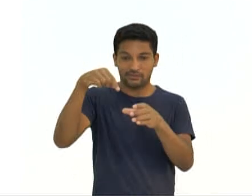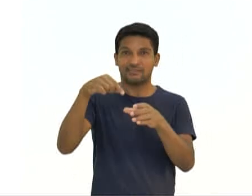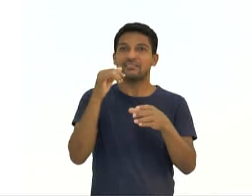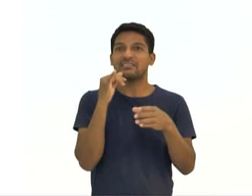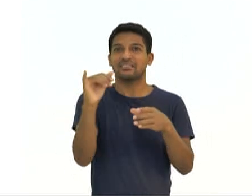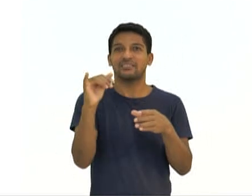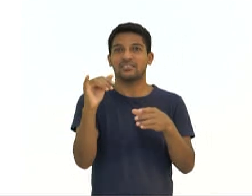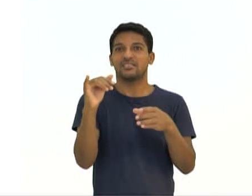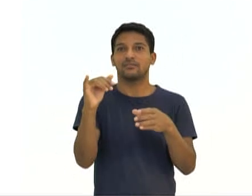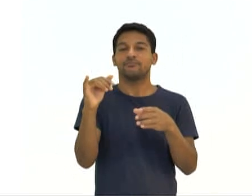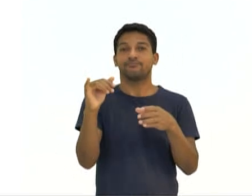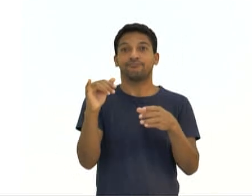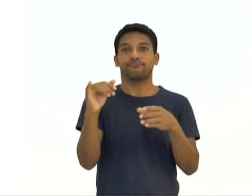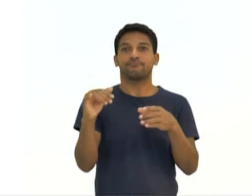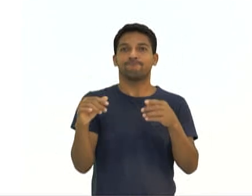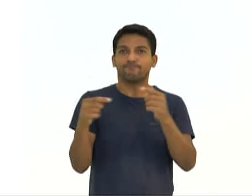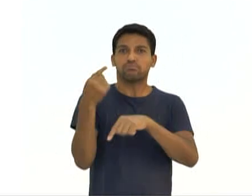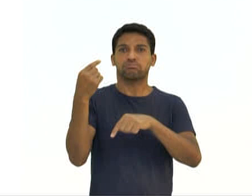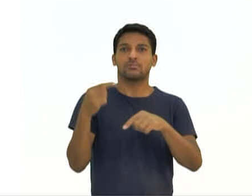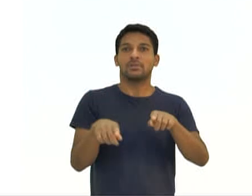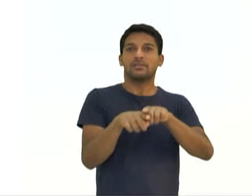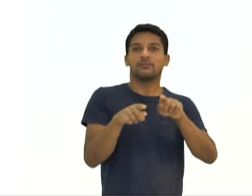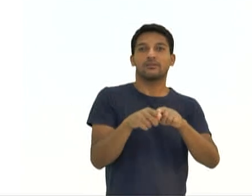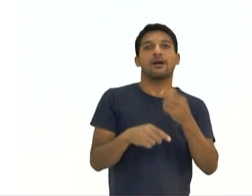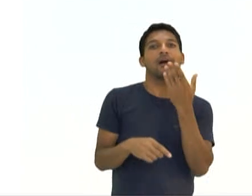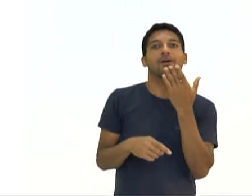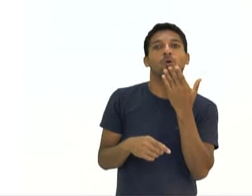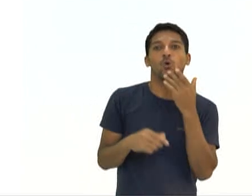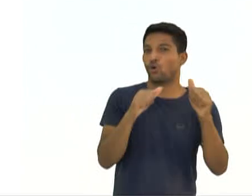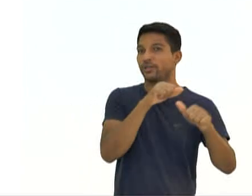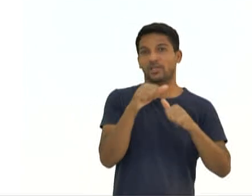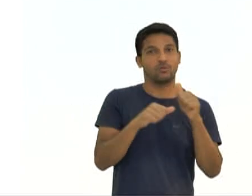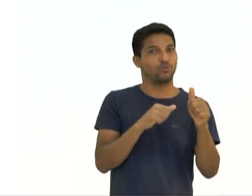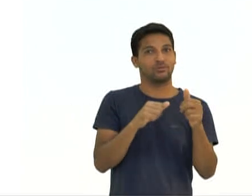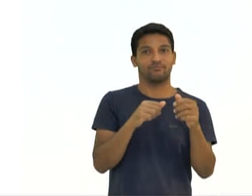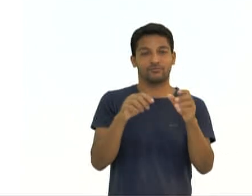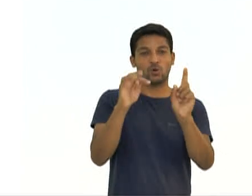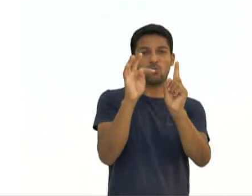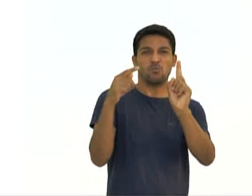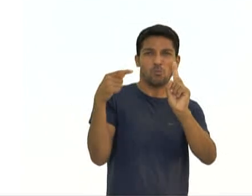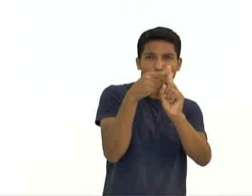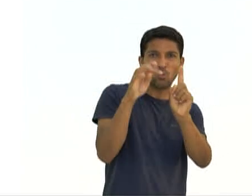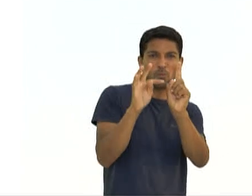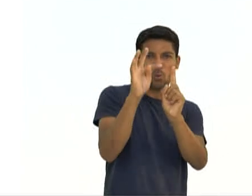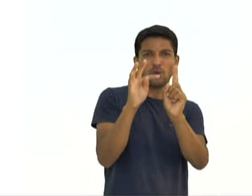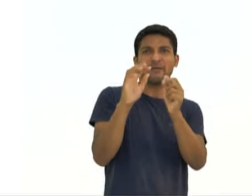são incolores, certo? E a condutividade também não é alterada porque a